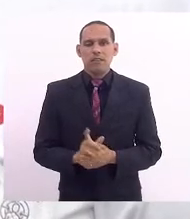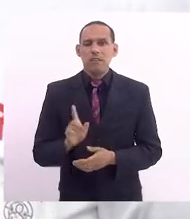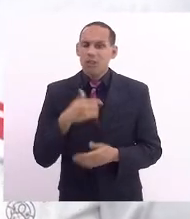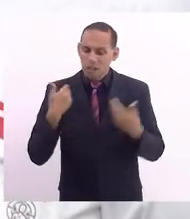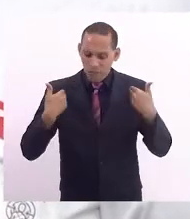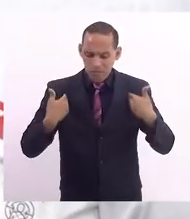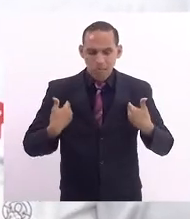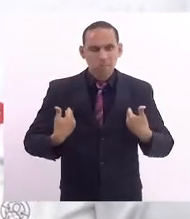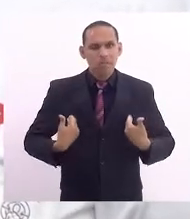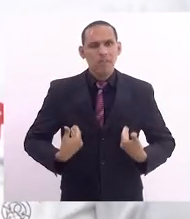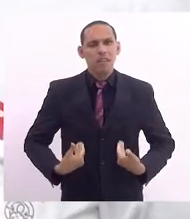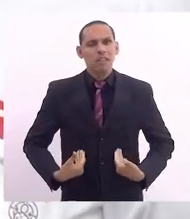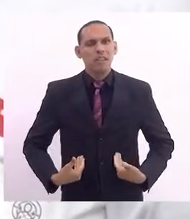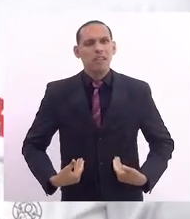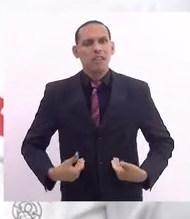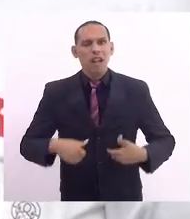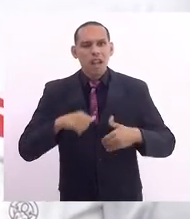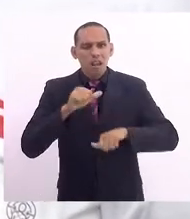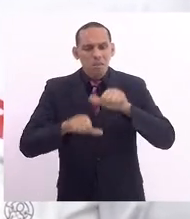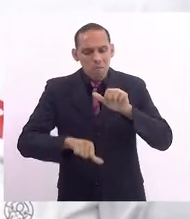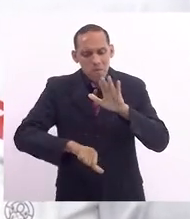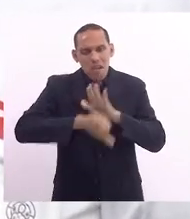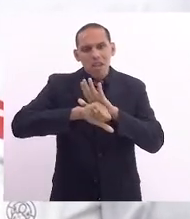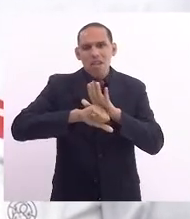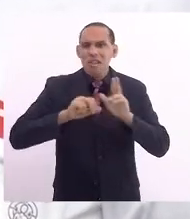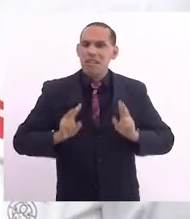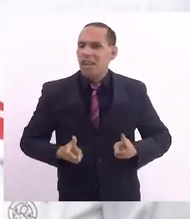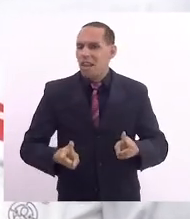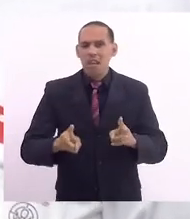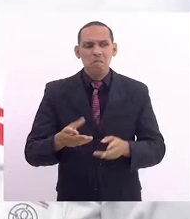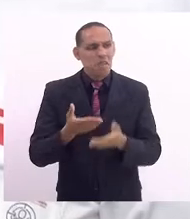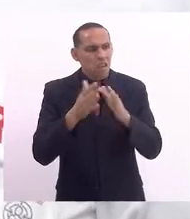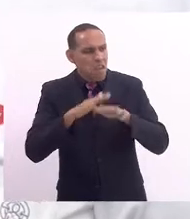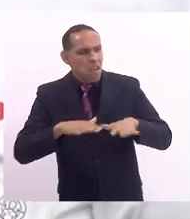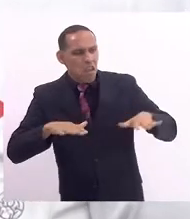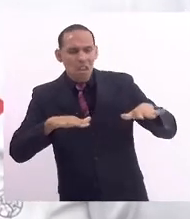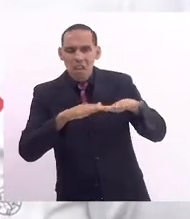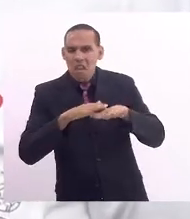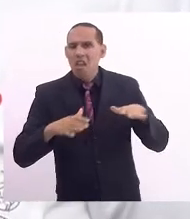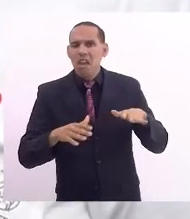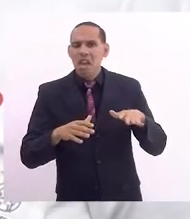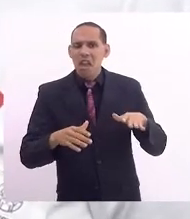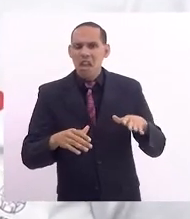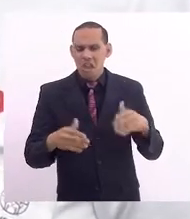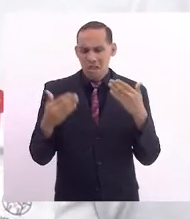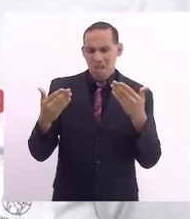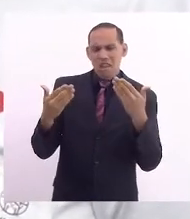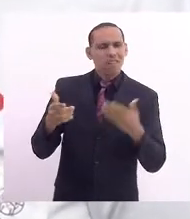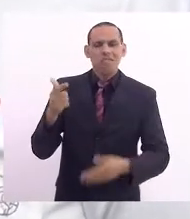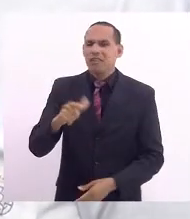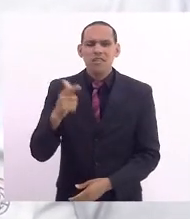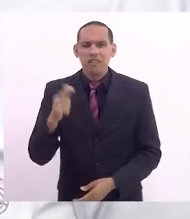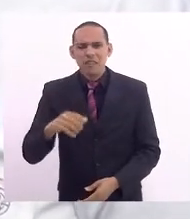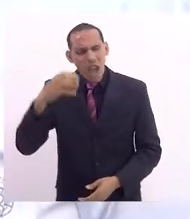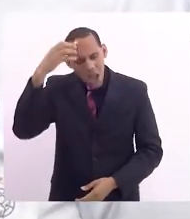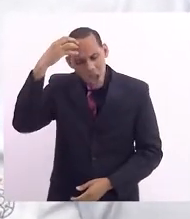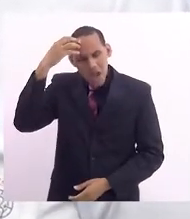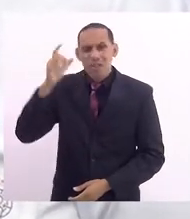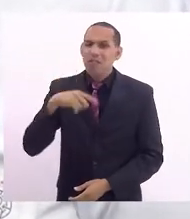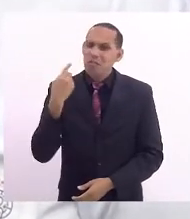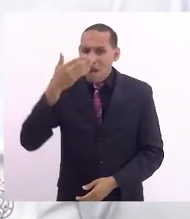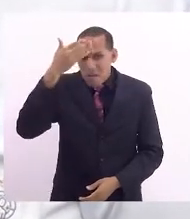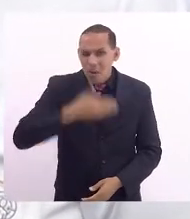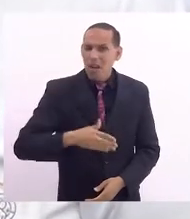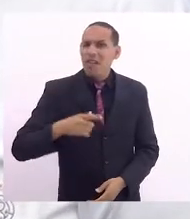são sempre criminalizados. Eles não têm nem dúvida de que ele é o culpado, sendo que nós temos